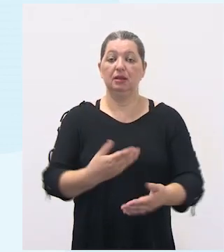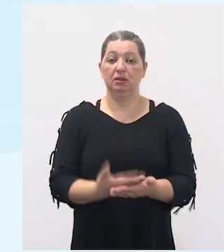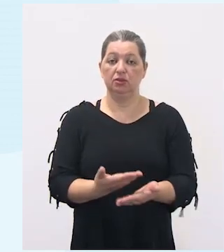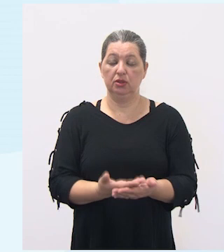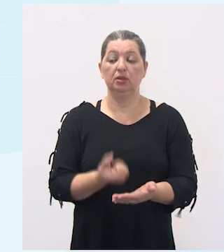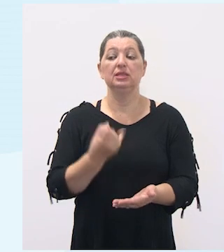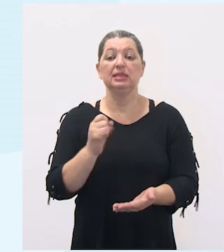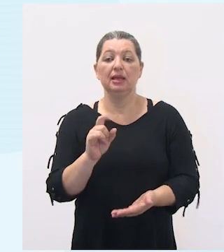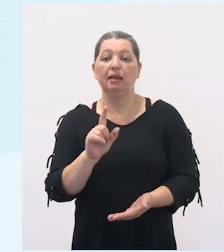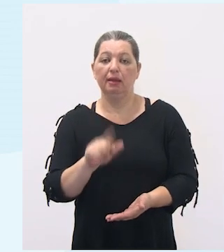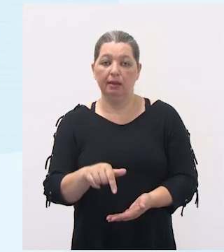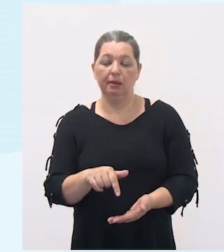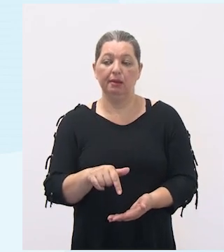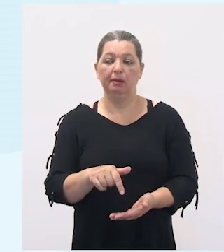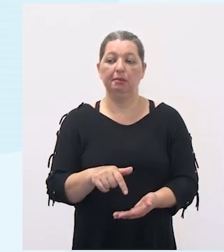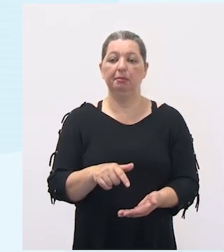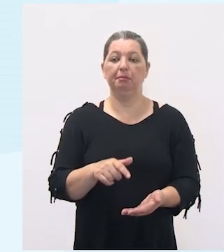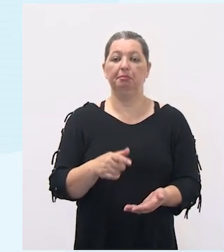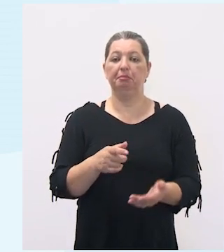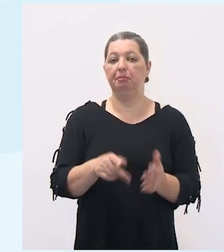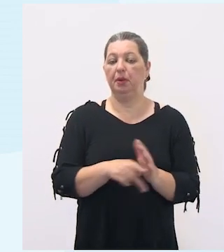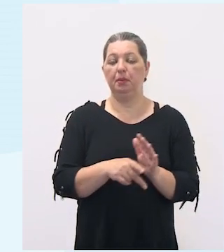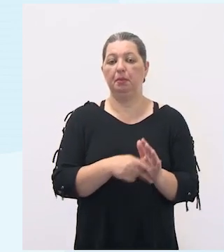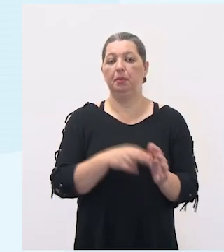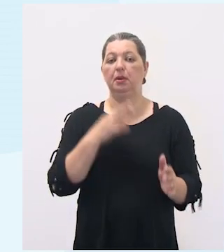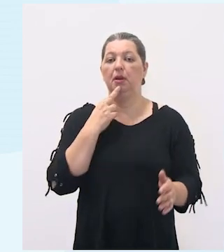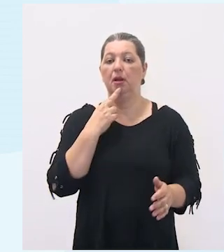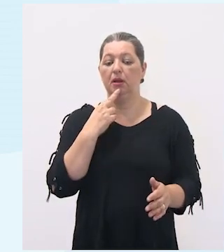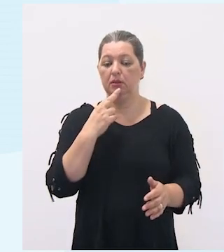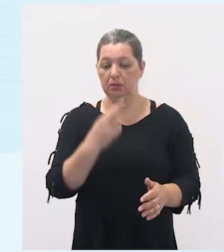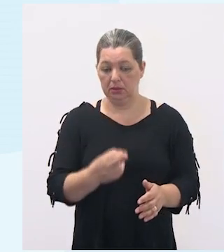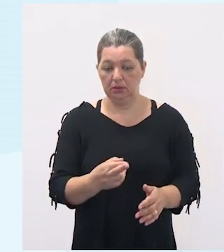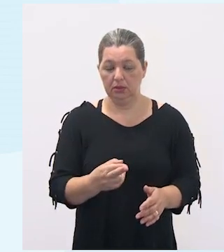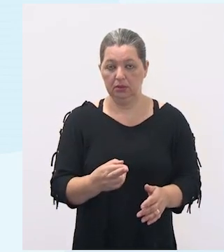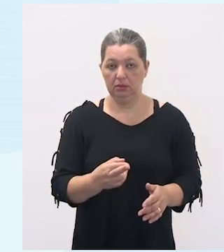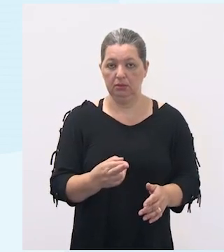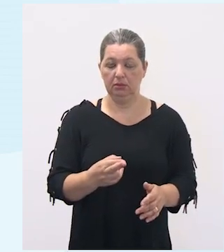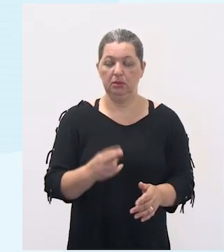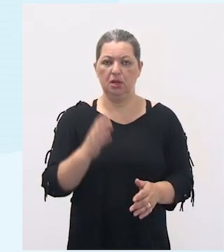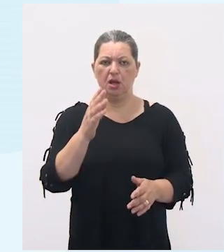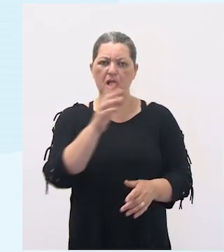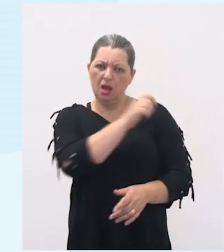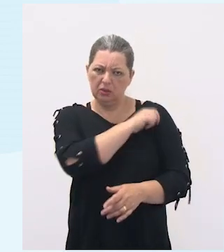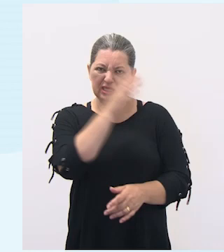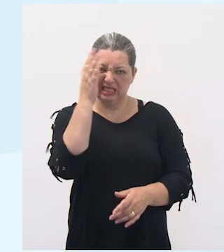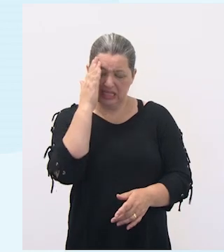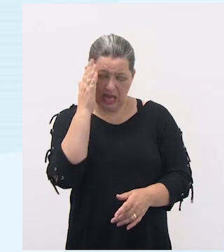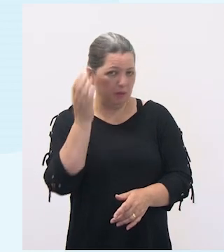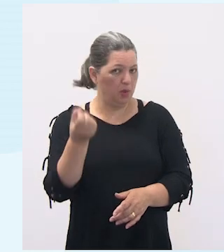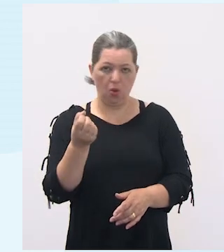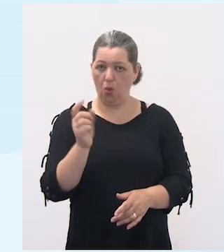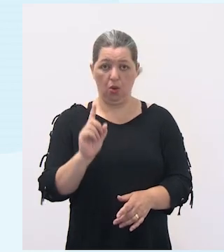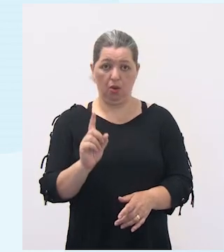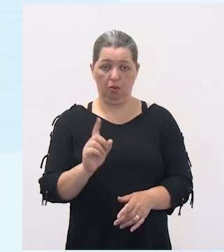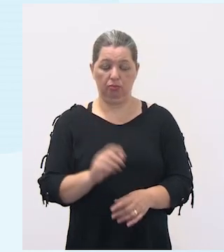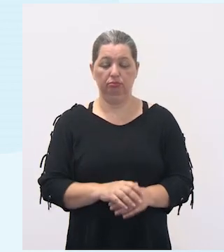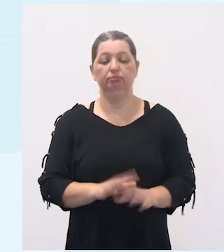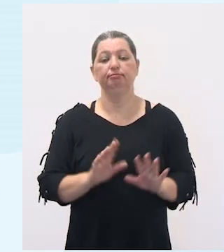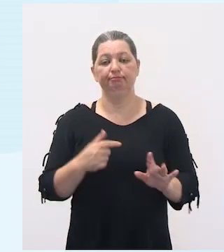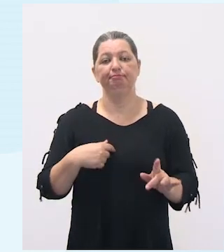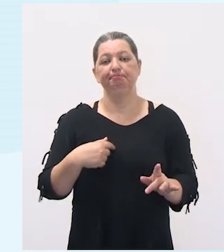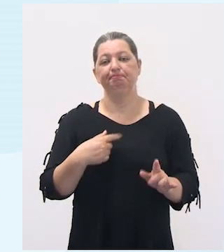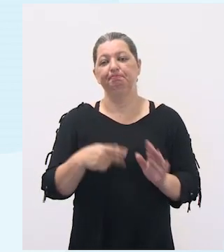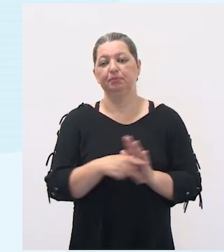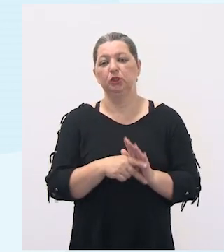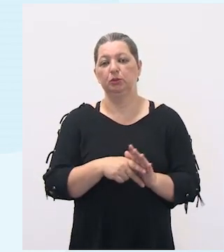realmente aquilo que está trazendo pelo resultado do SAEB 2019, o meu aluno sabe ou não sabe, né? Então, para isso, eu vou olhar